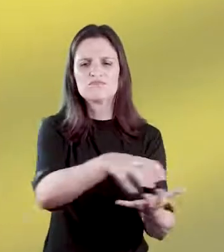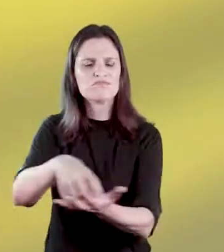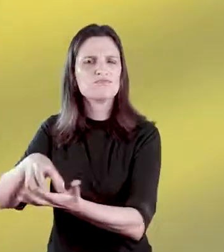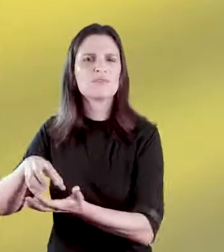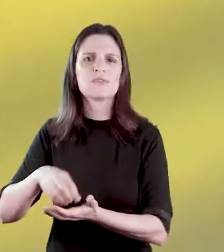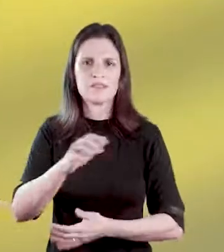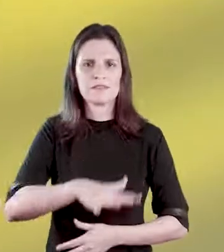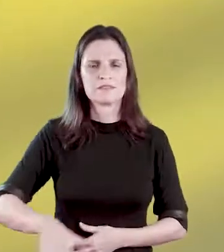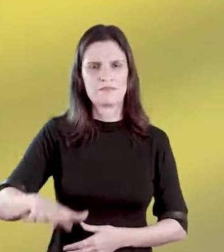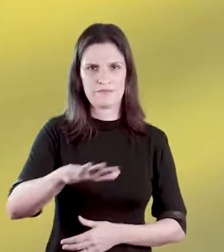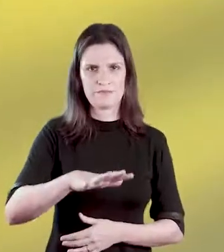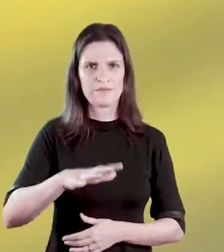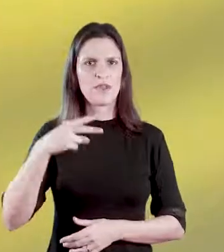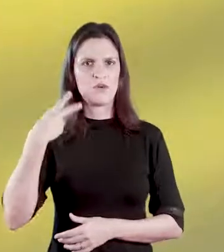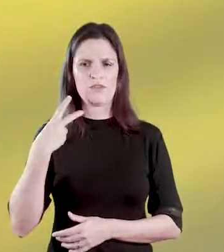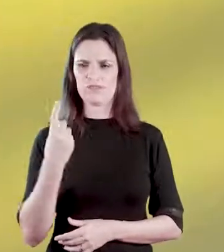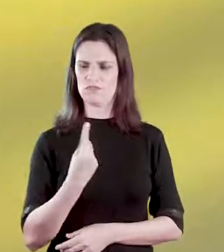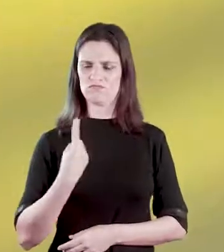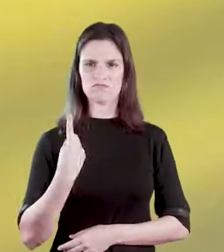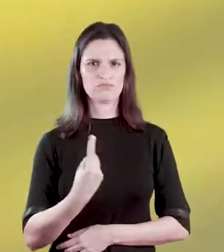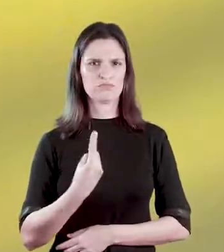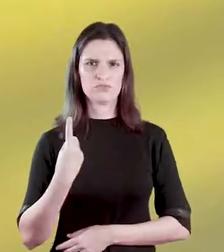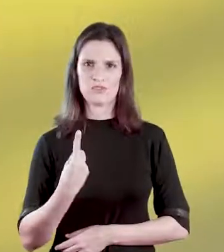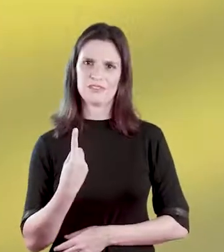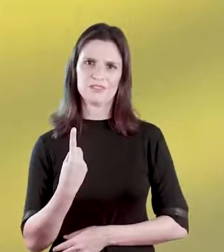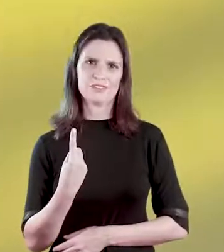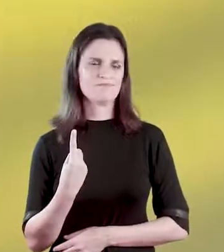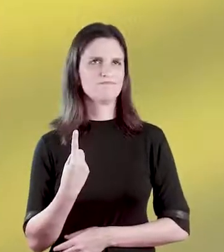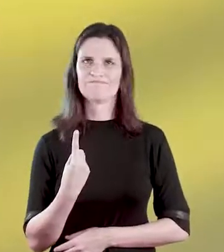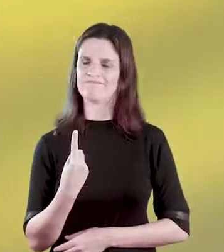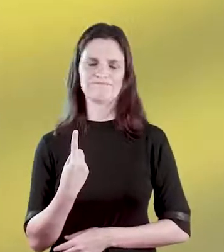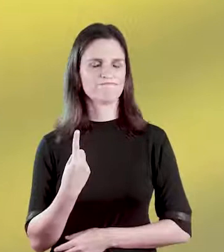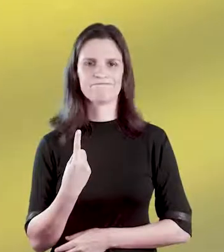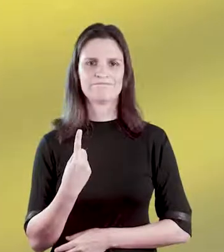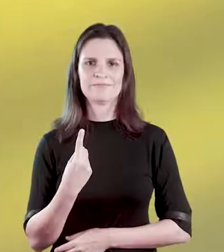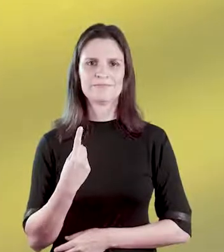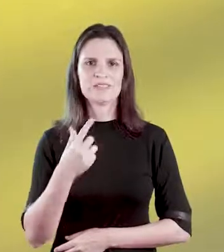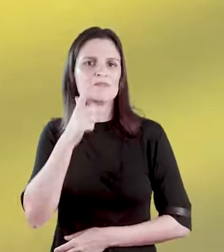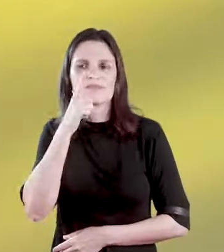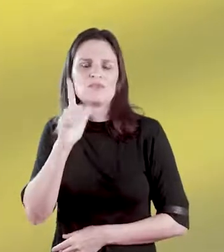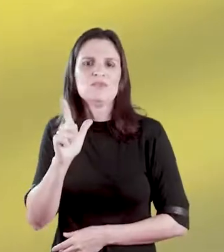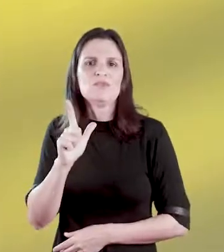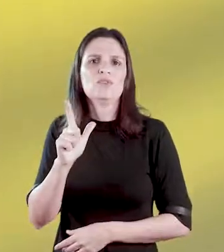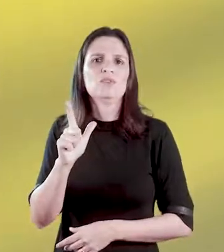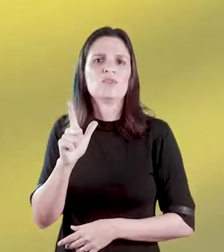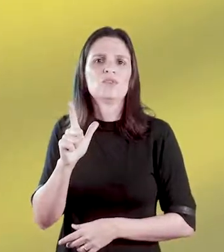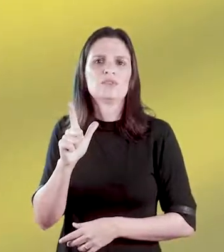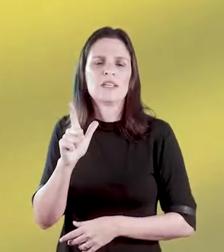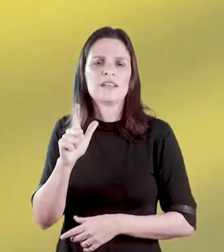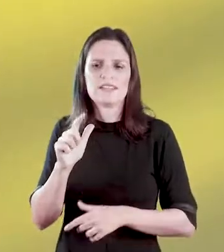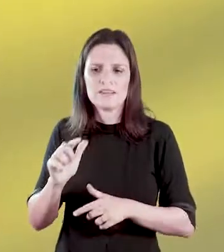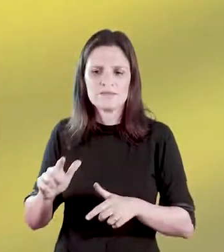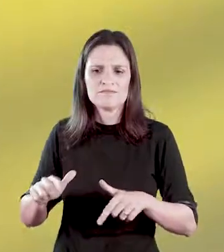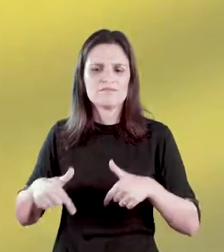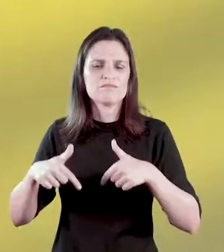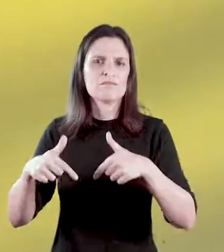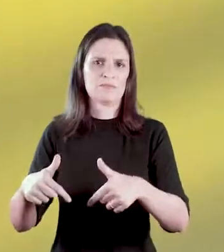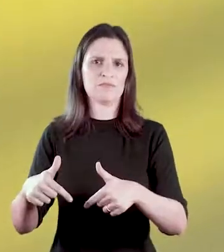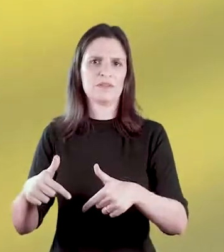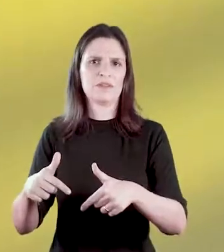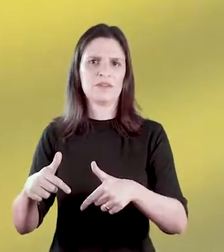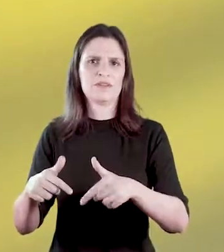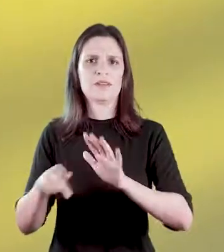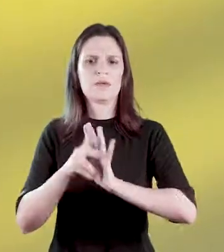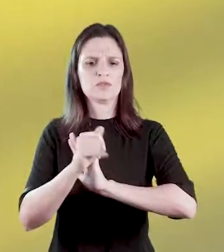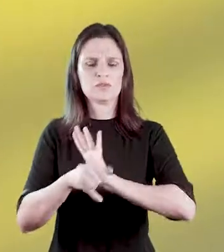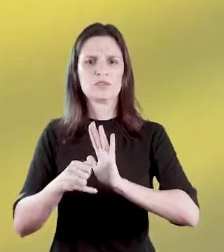pouco se faz porque nós sabemos que o vereador sozinho ele não tem mecanismo para ele poder elaborar os trabalho dele há uma